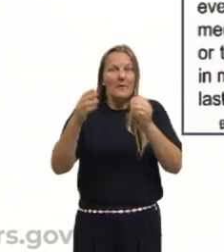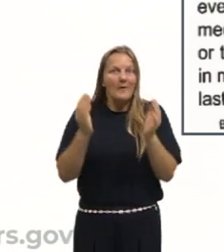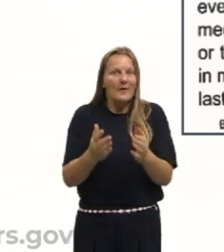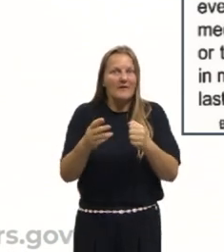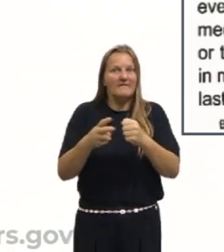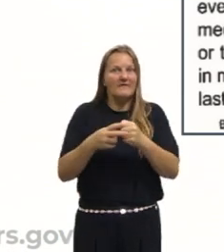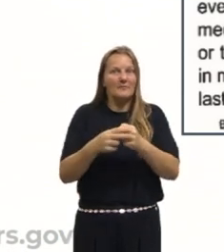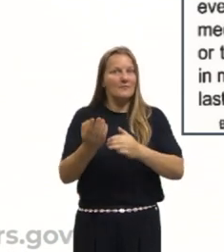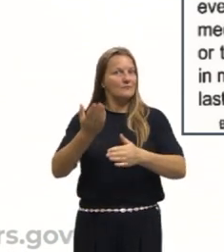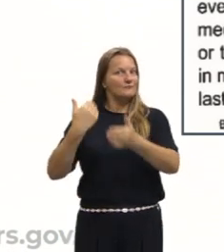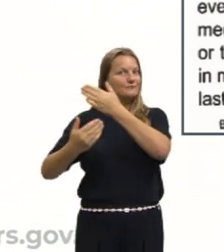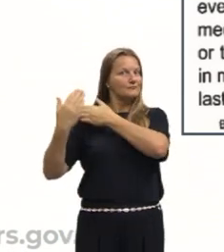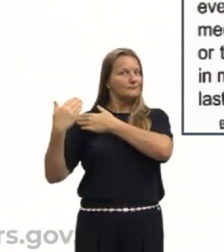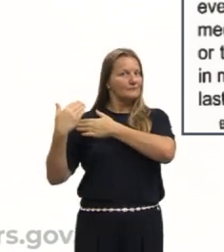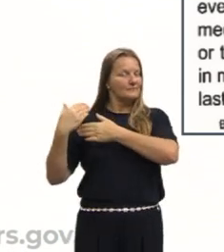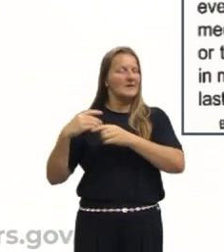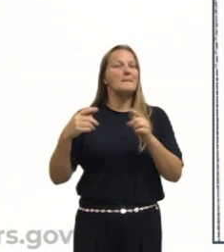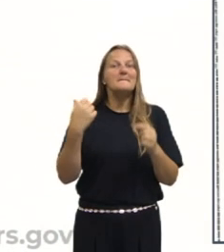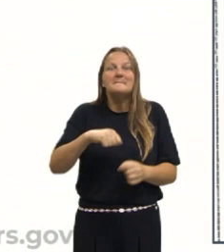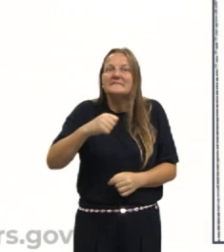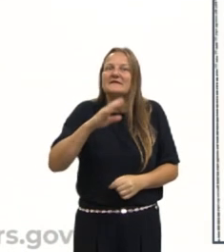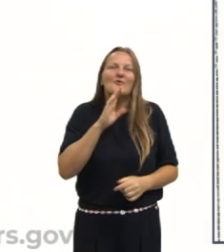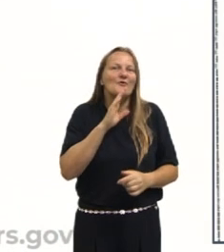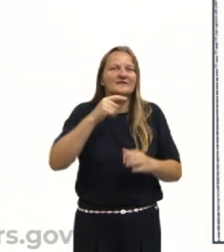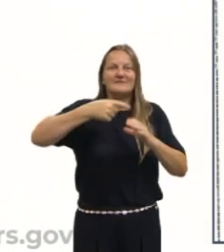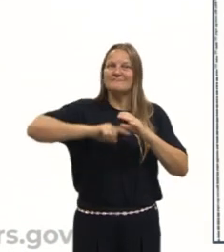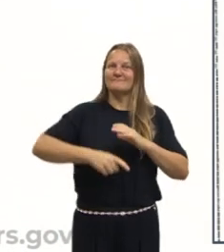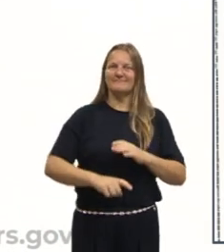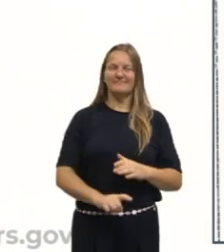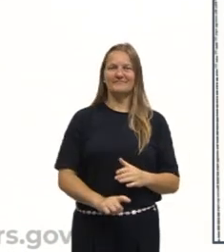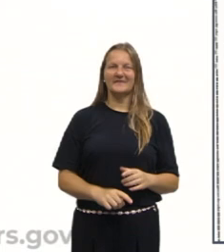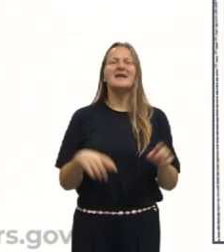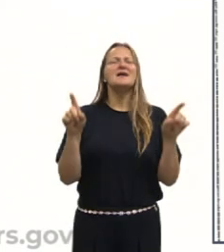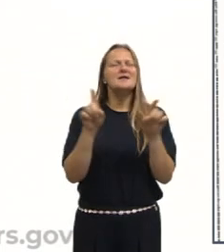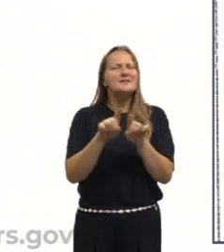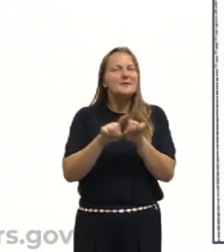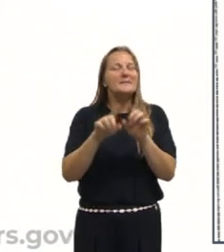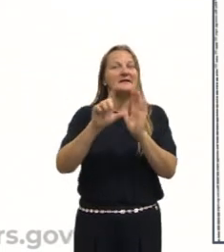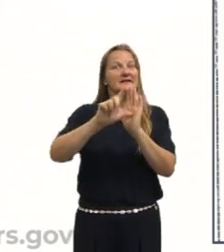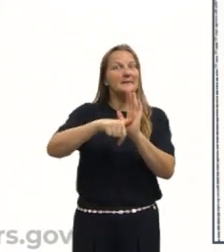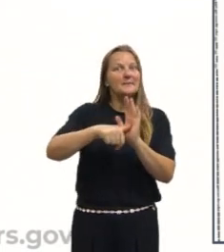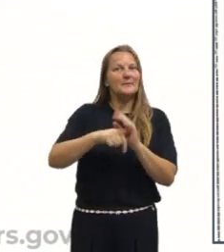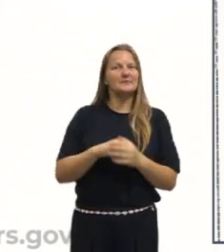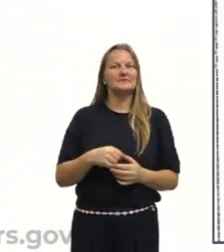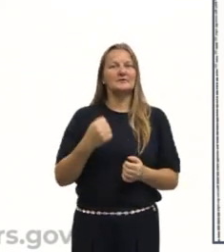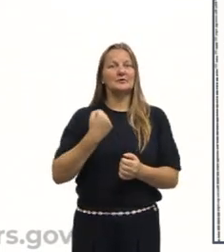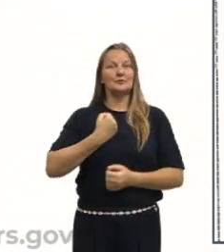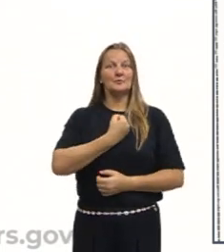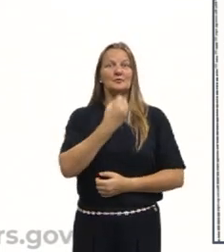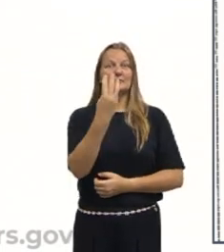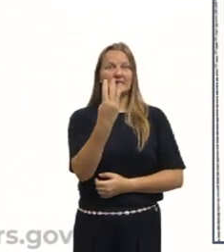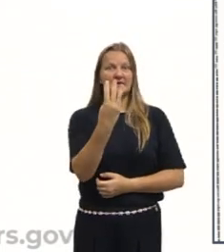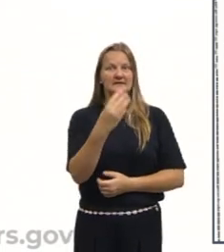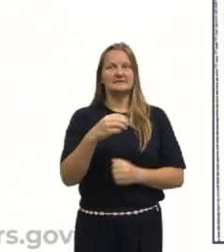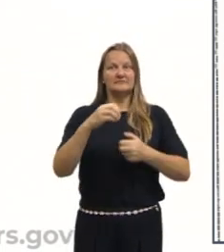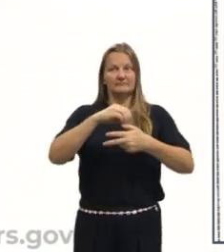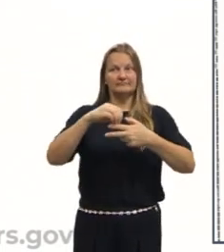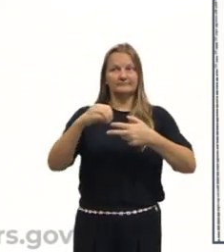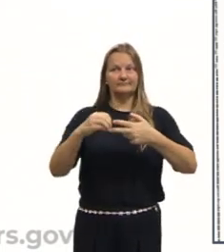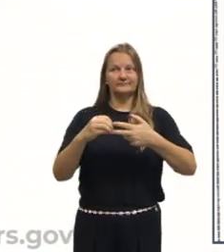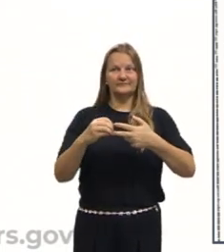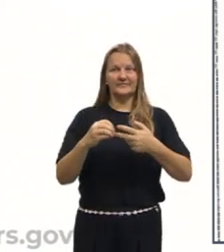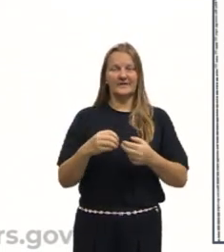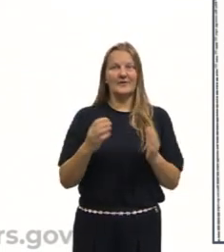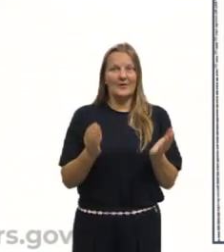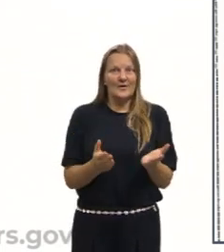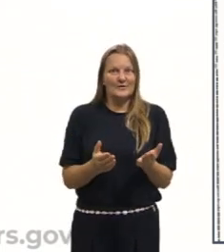para a gente conhecer né depois então na questão 3 a questão três foi um